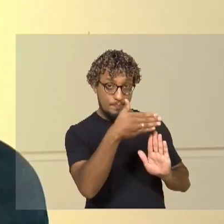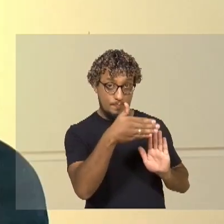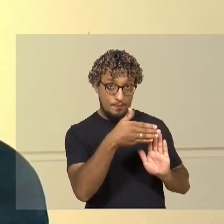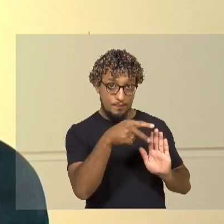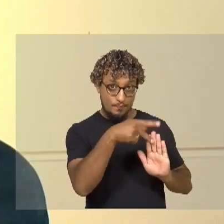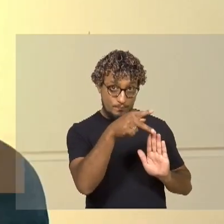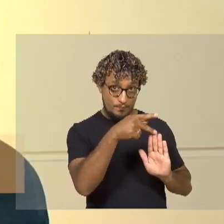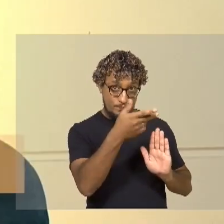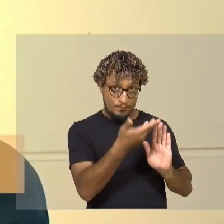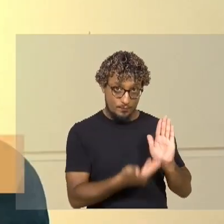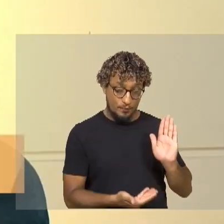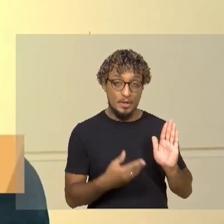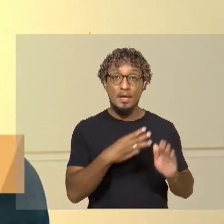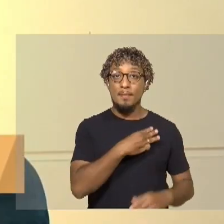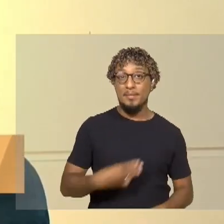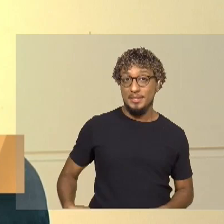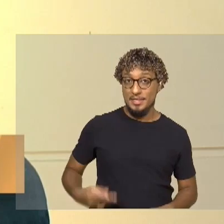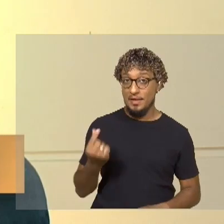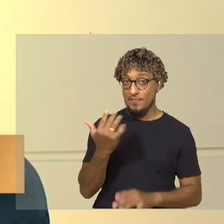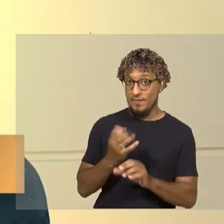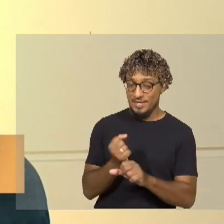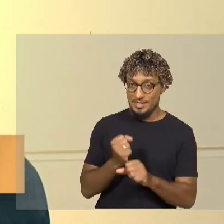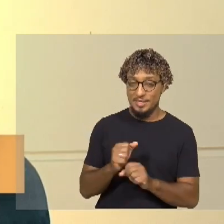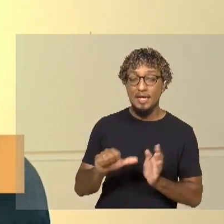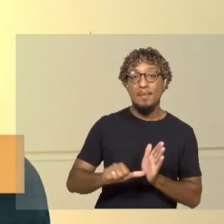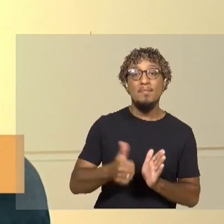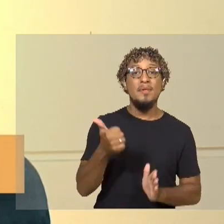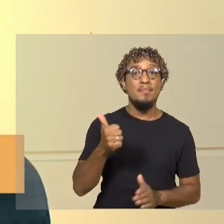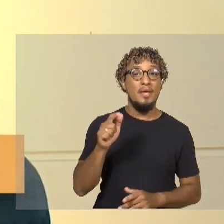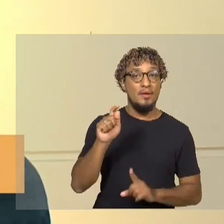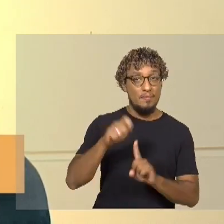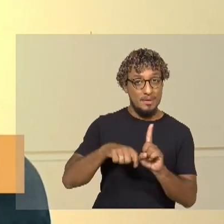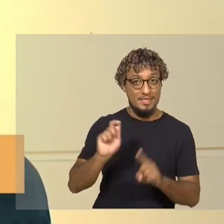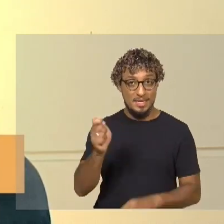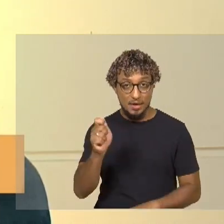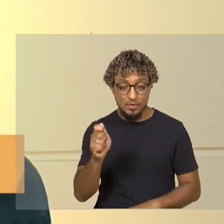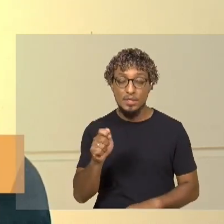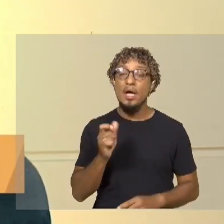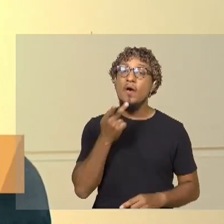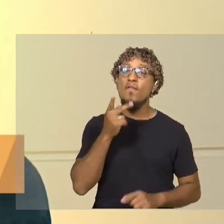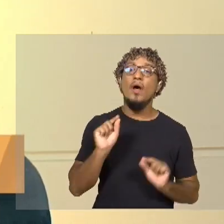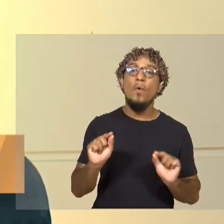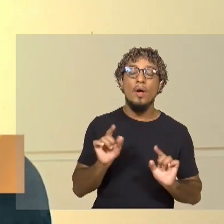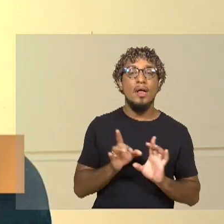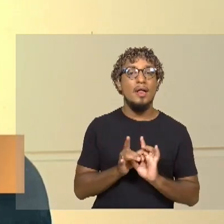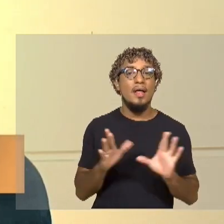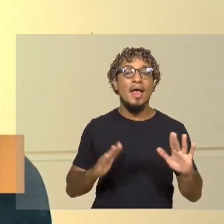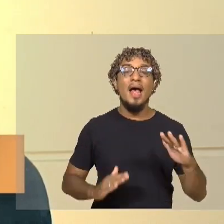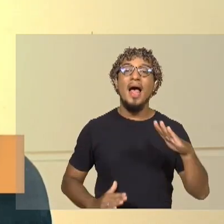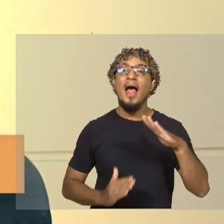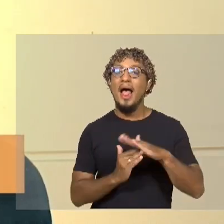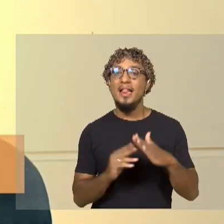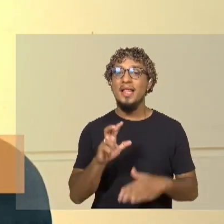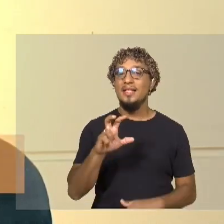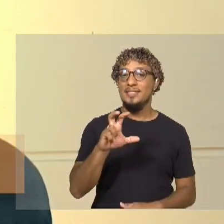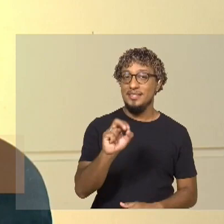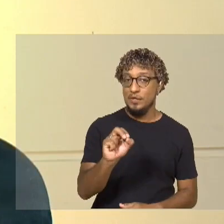agosto, ela estabelece isenção na importação de bens até